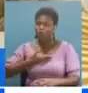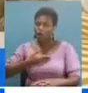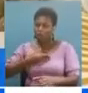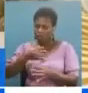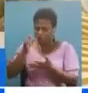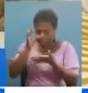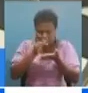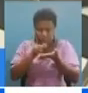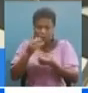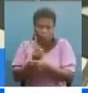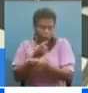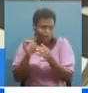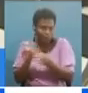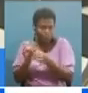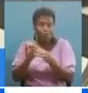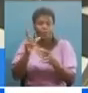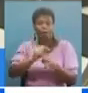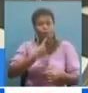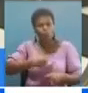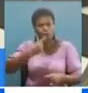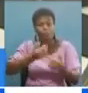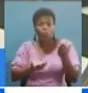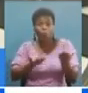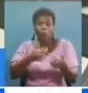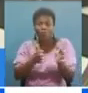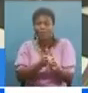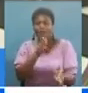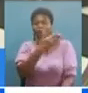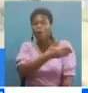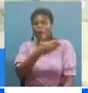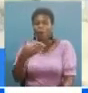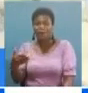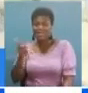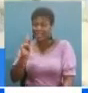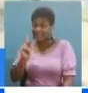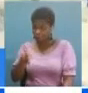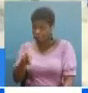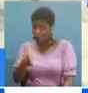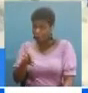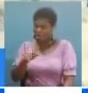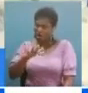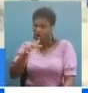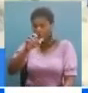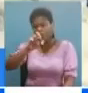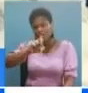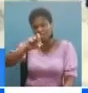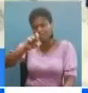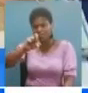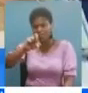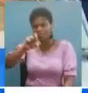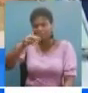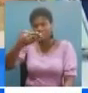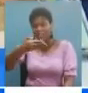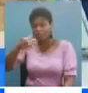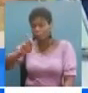e seus derivados acusando um peso total bruto de 11 quilos e oitocentos e oitenta